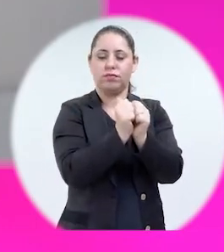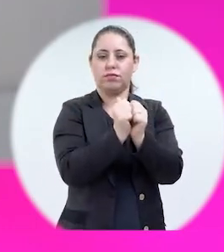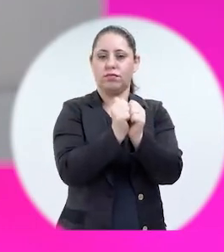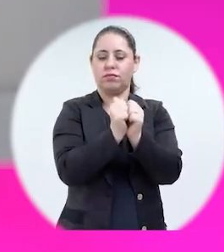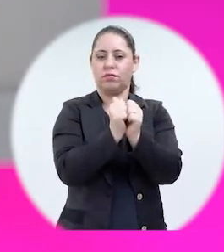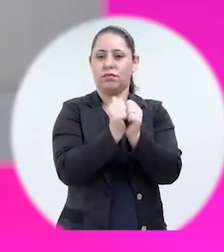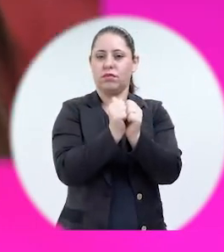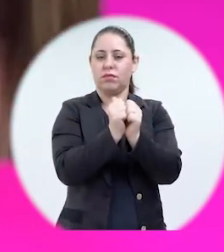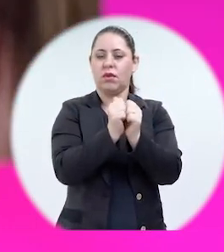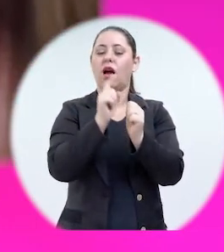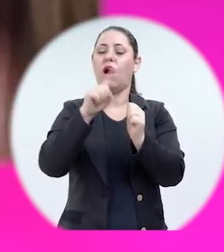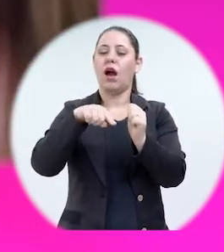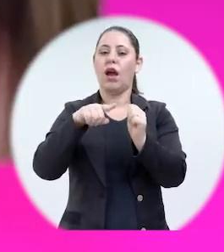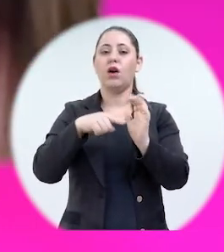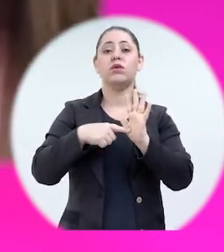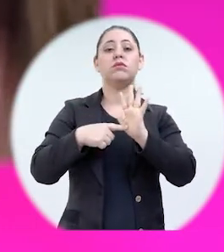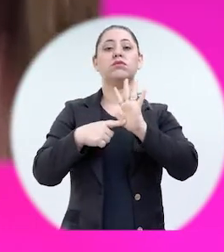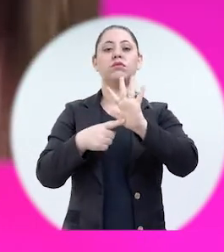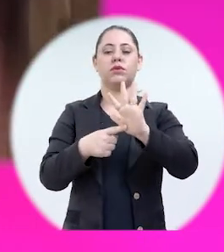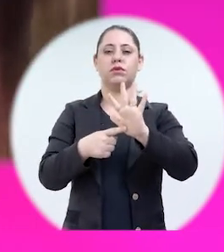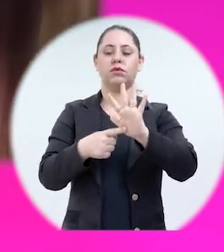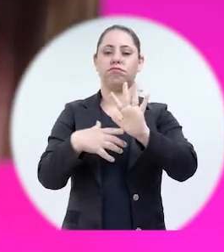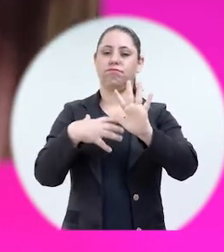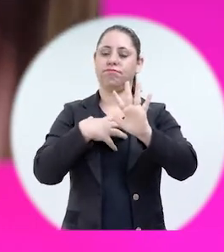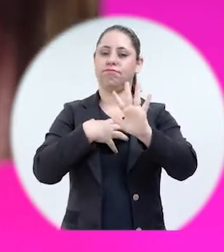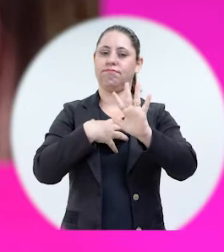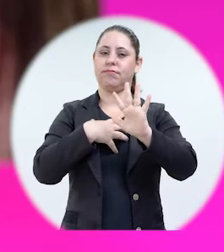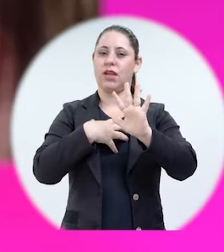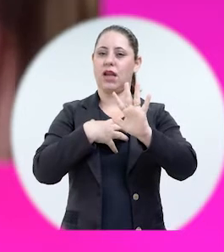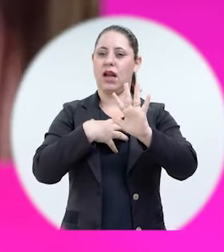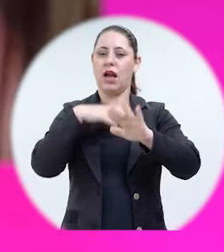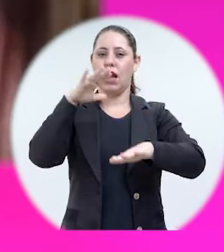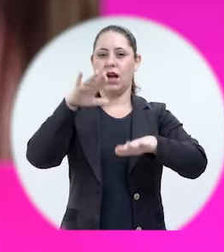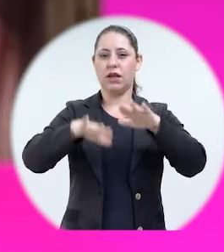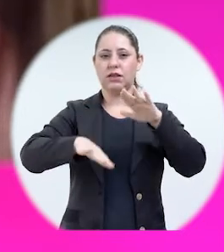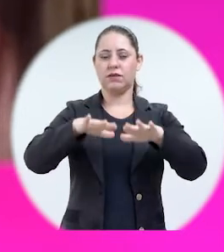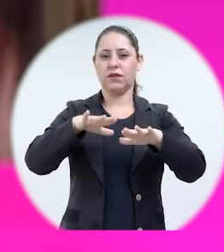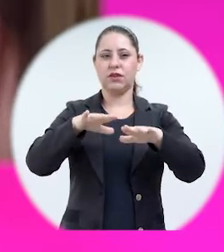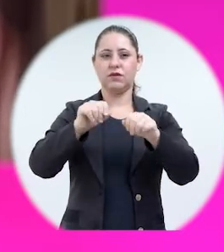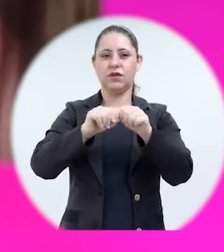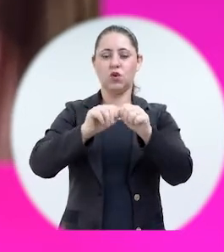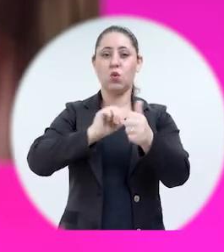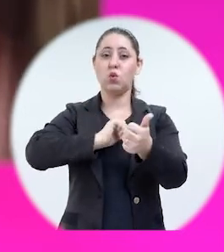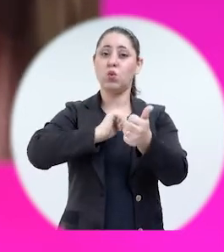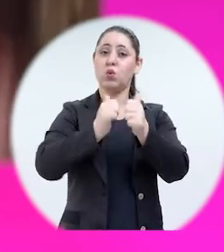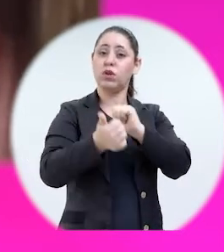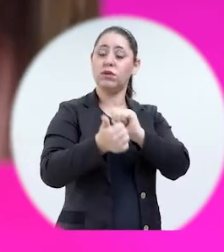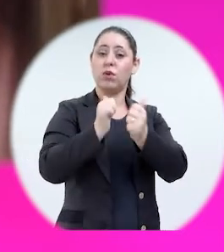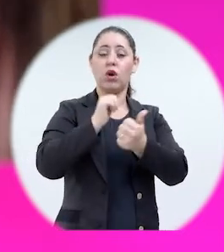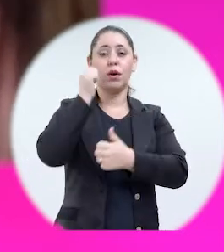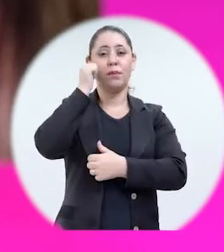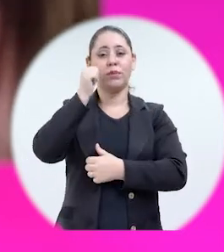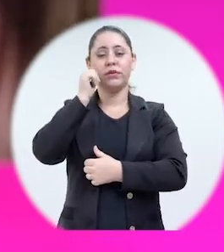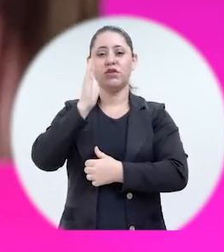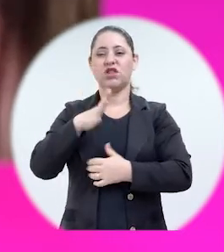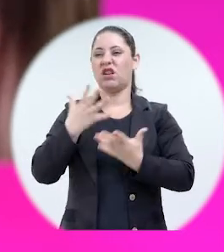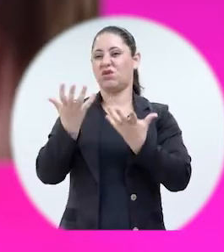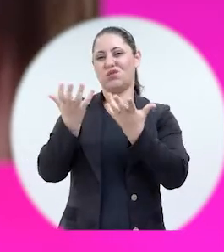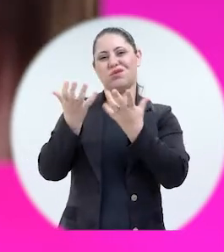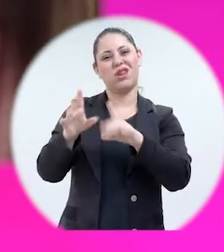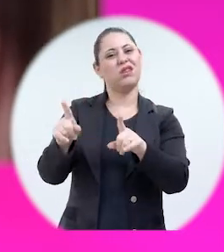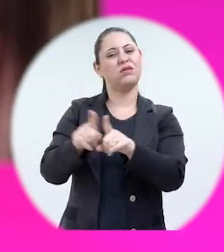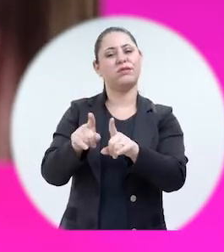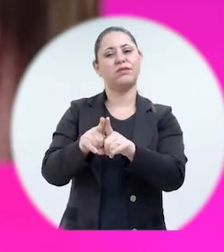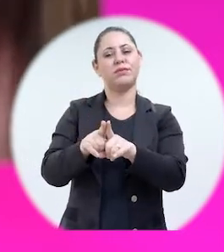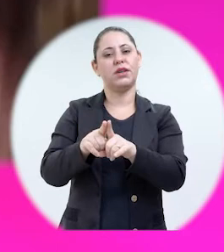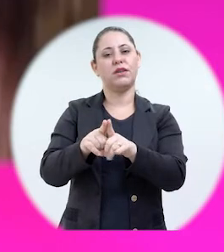ajuda. Então, são esses sinais os principais. Questão, às vezes, até de praticar um esporte, essa mulher, às vezes, já